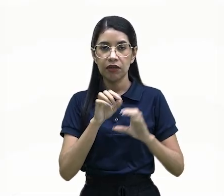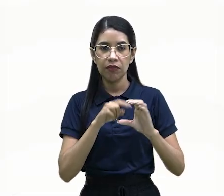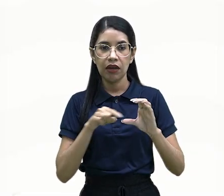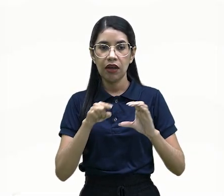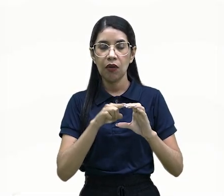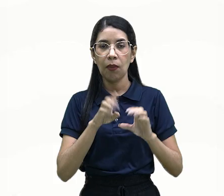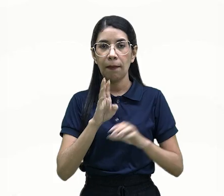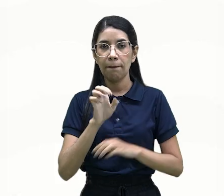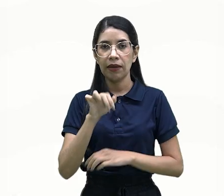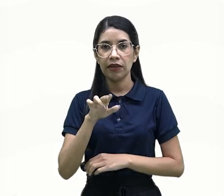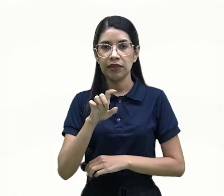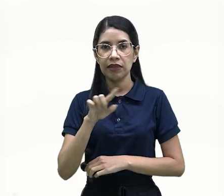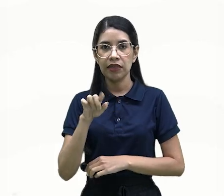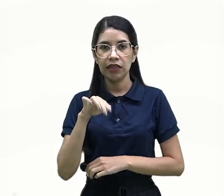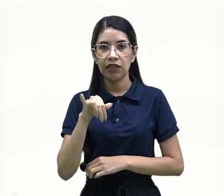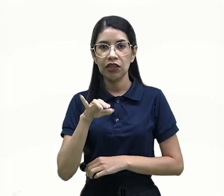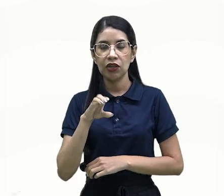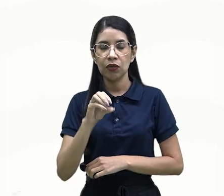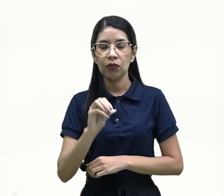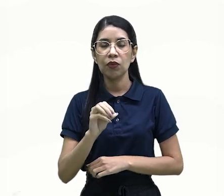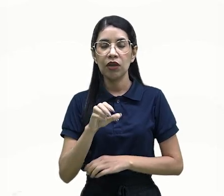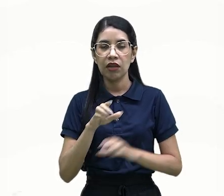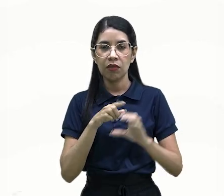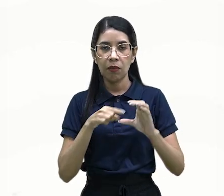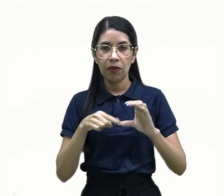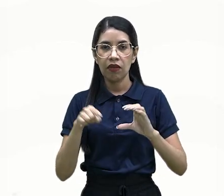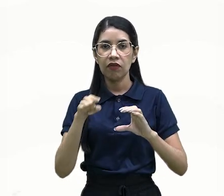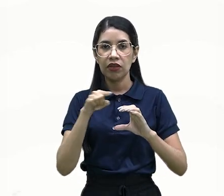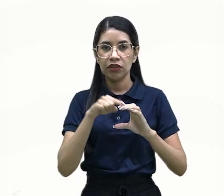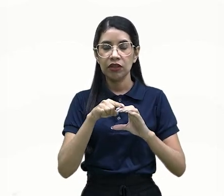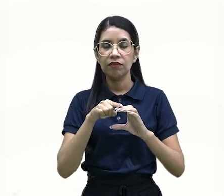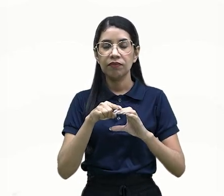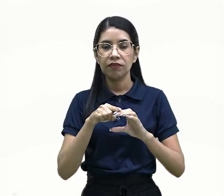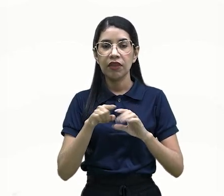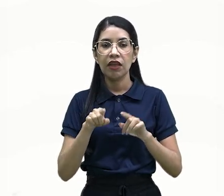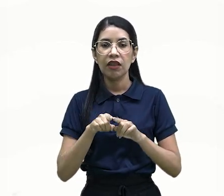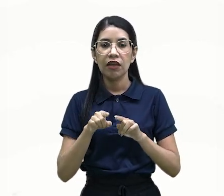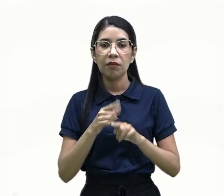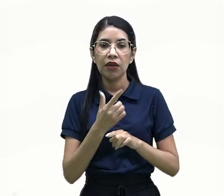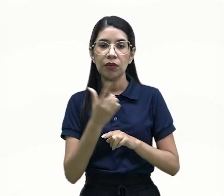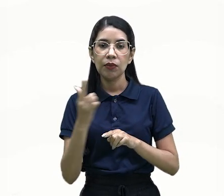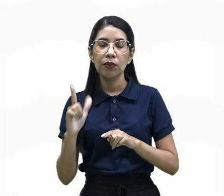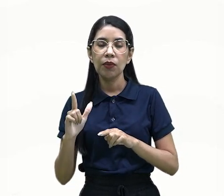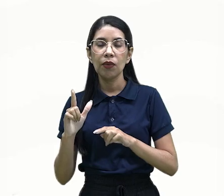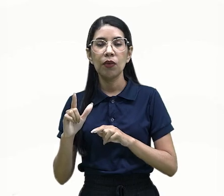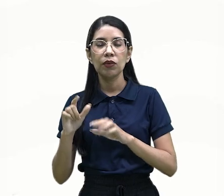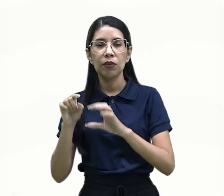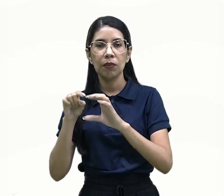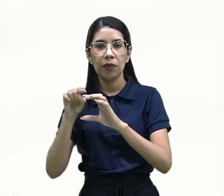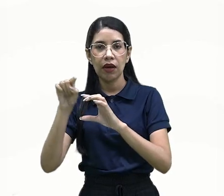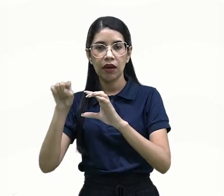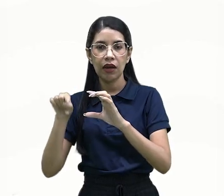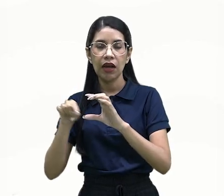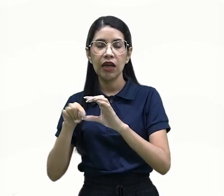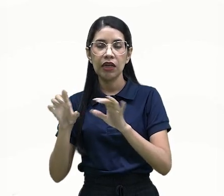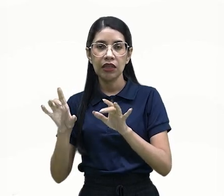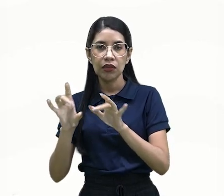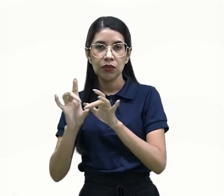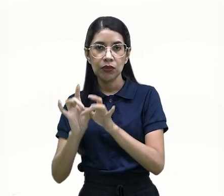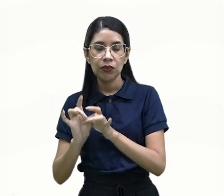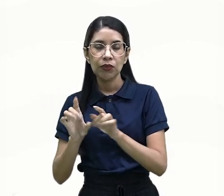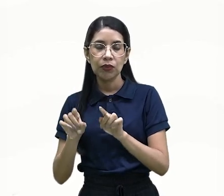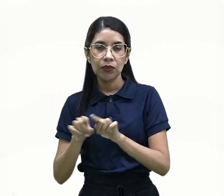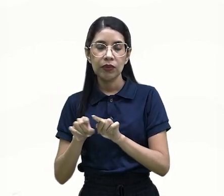anel benzênico, né? Que é uma região fechada da cadeia. Aí nós temos mais 2 anéis aqui emendadinhos,